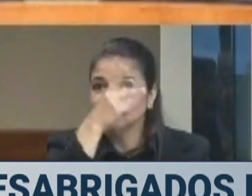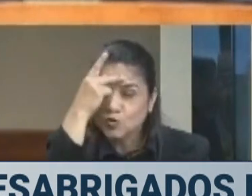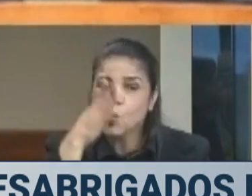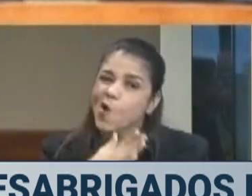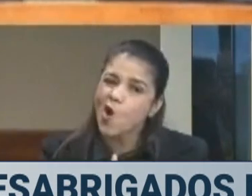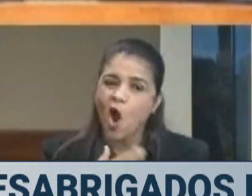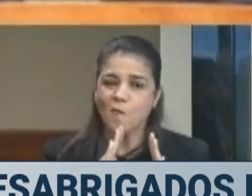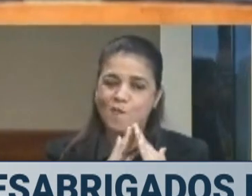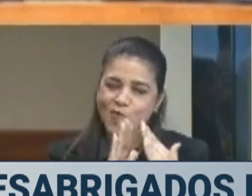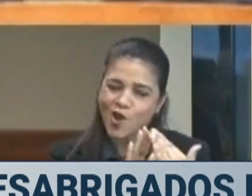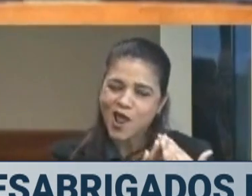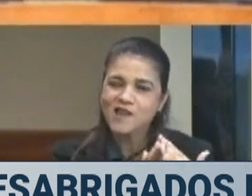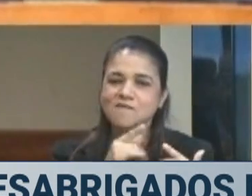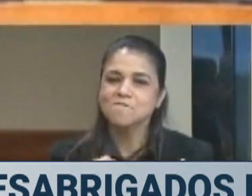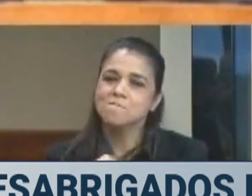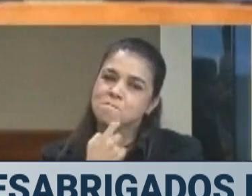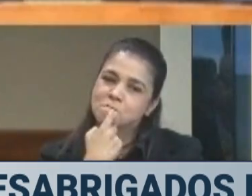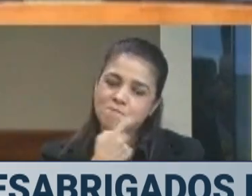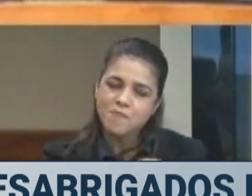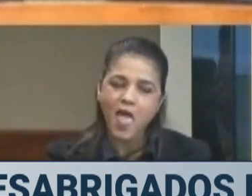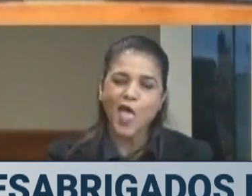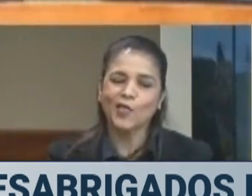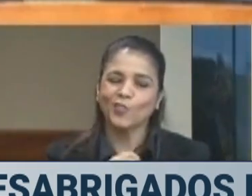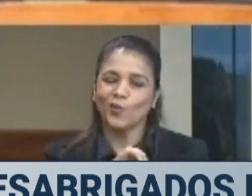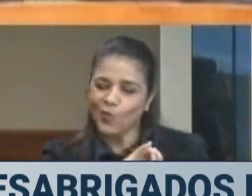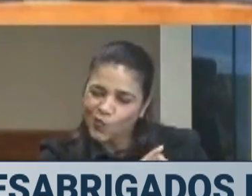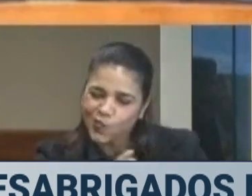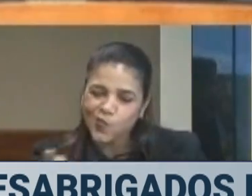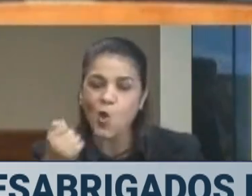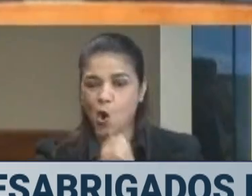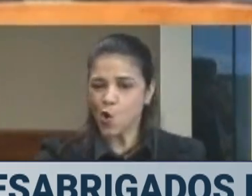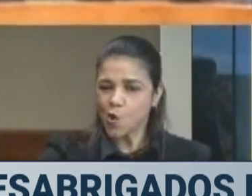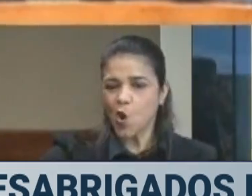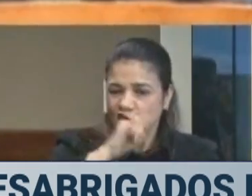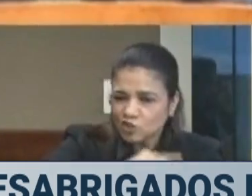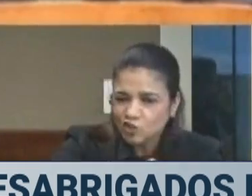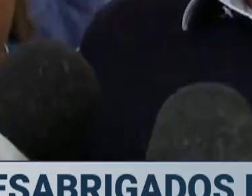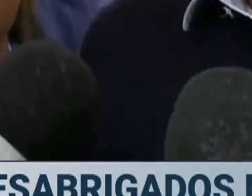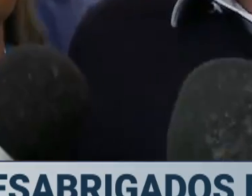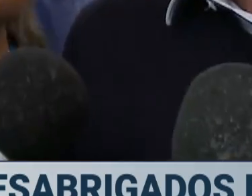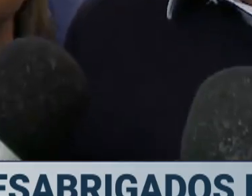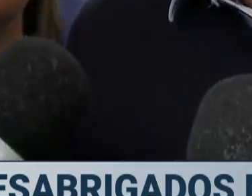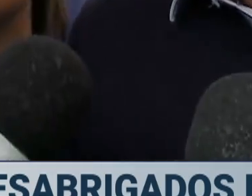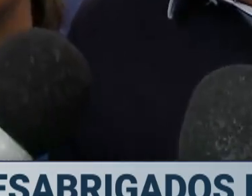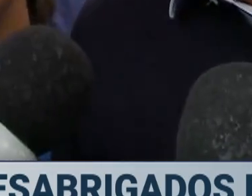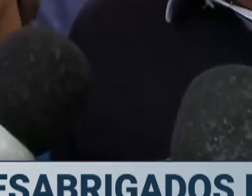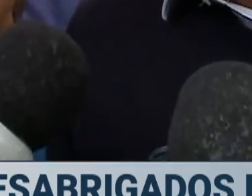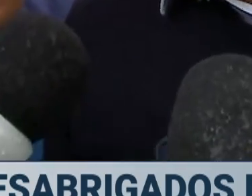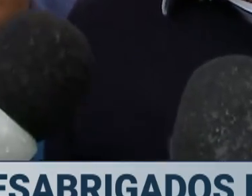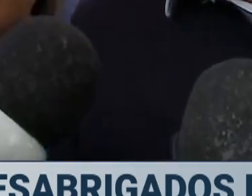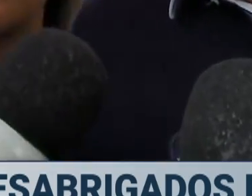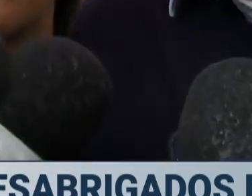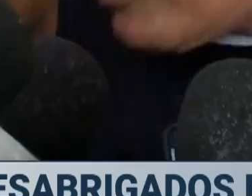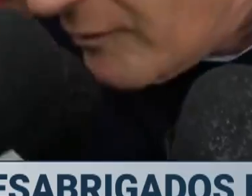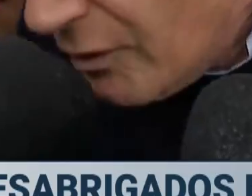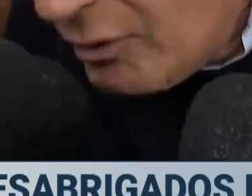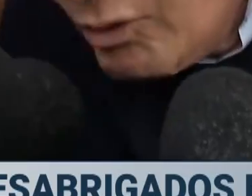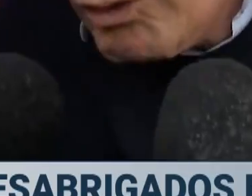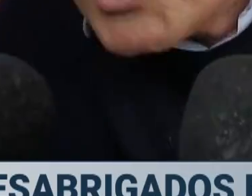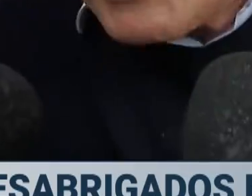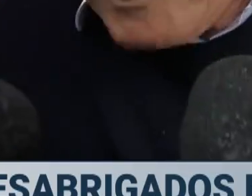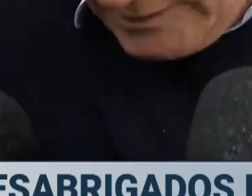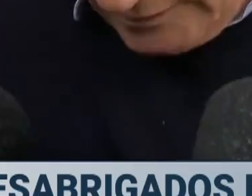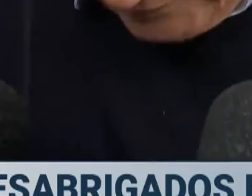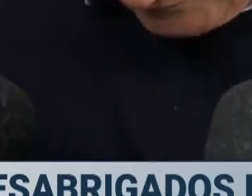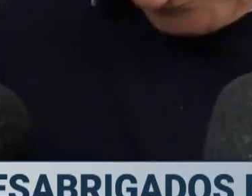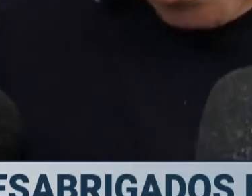de morar ali perto porque gastam menos tubo para colocar cocô e xixi. E ficar livre daquilo? Hoje foi atingido por barro arremessado